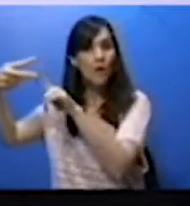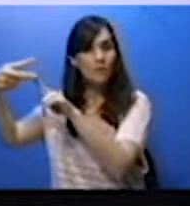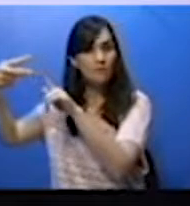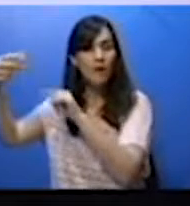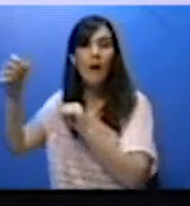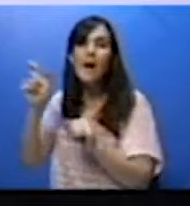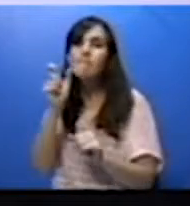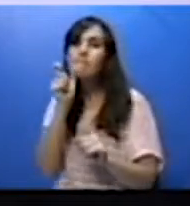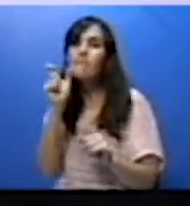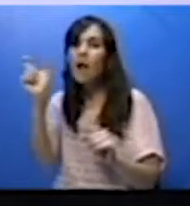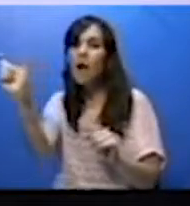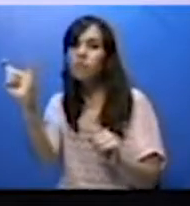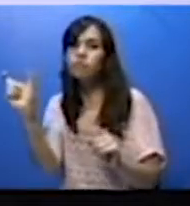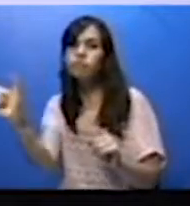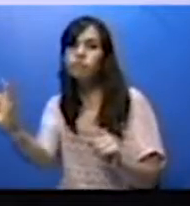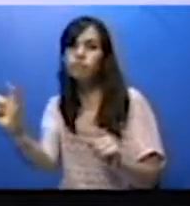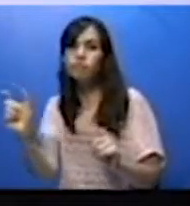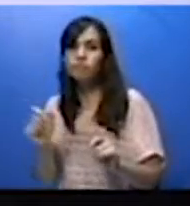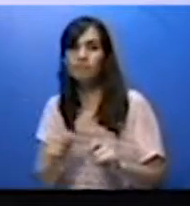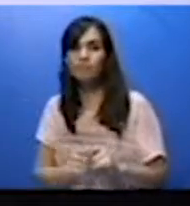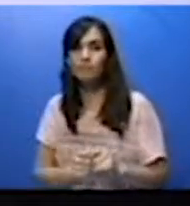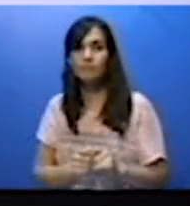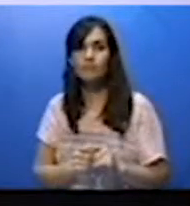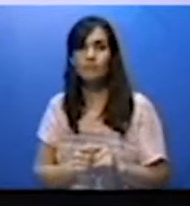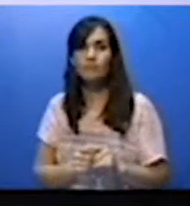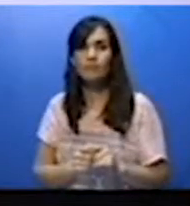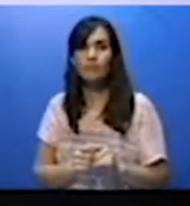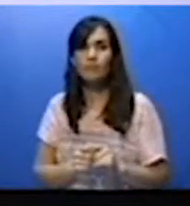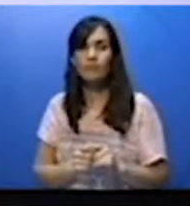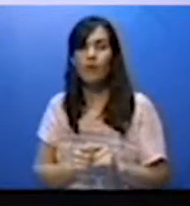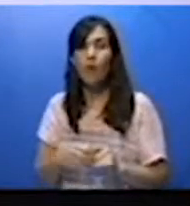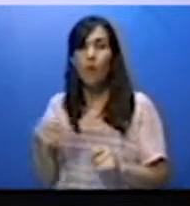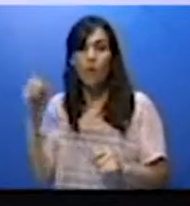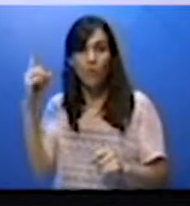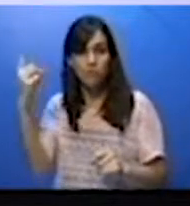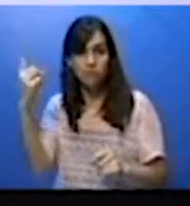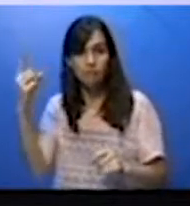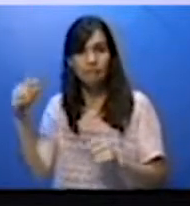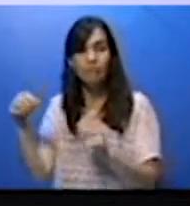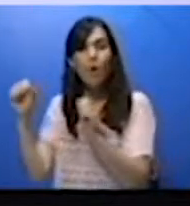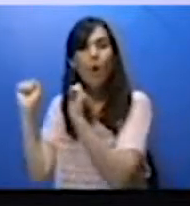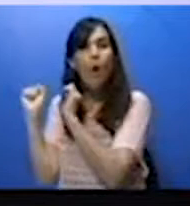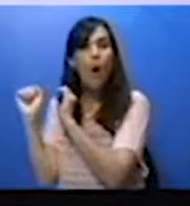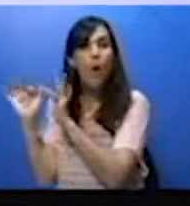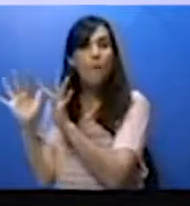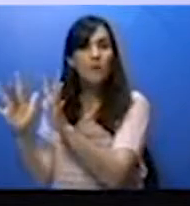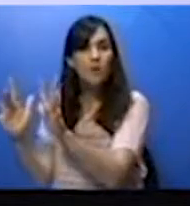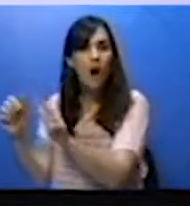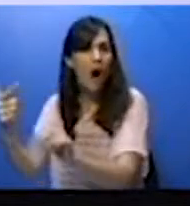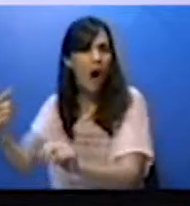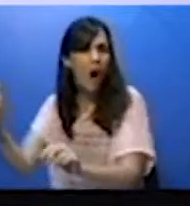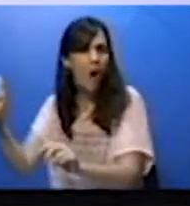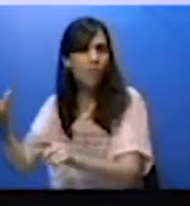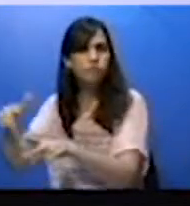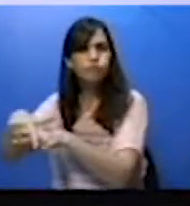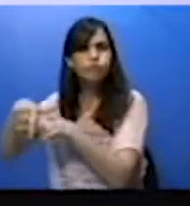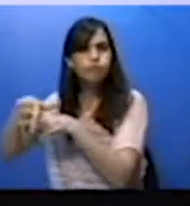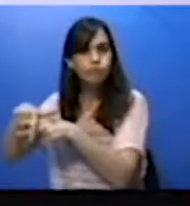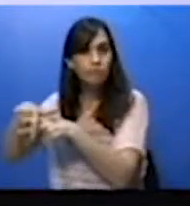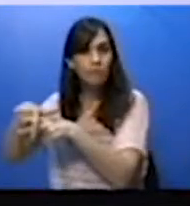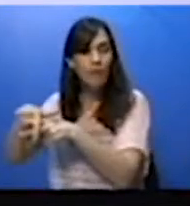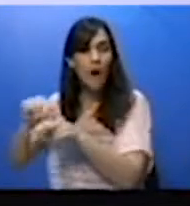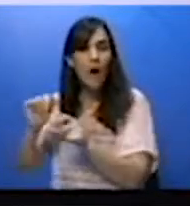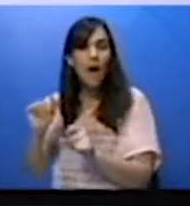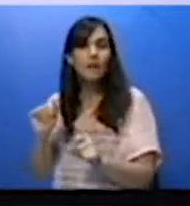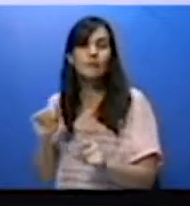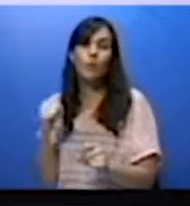escrito comitiva e a segunda palavra tropa é um tema que ele já estudou nós esperamos